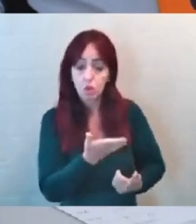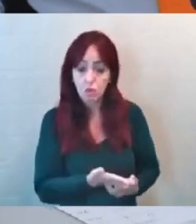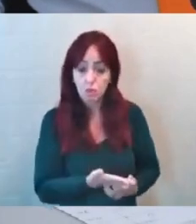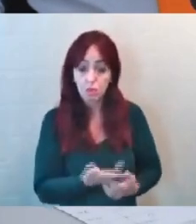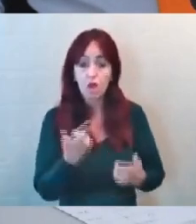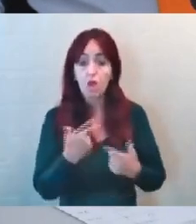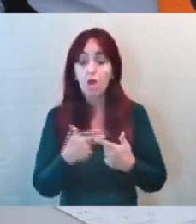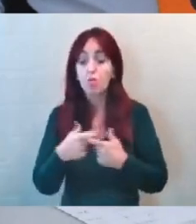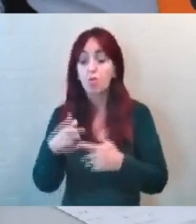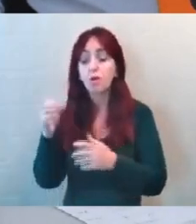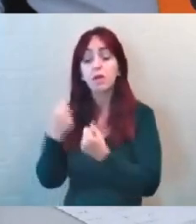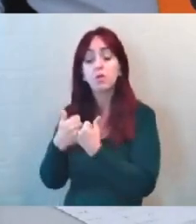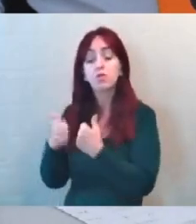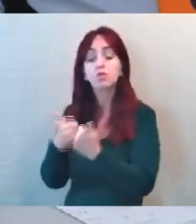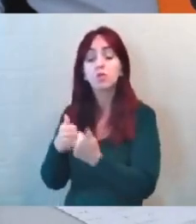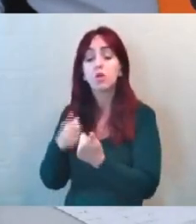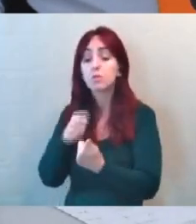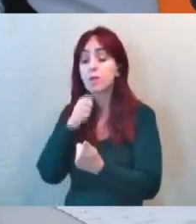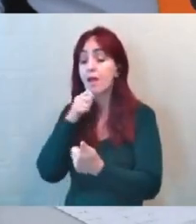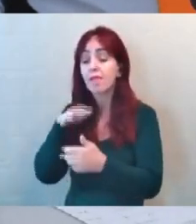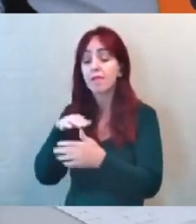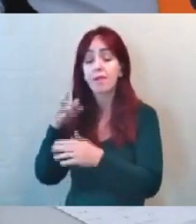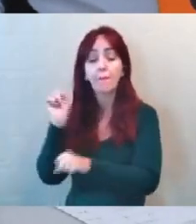veículos ainda não estão em operação?